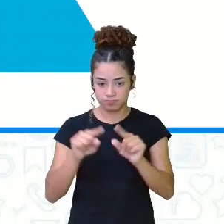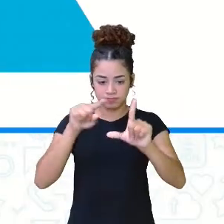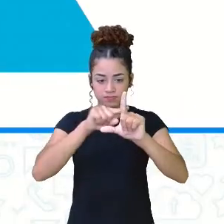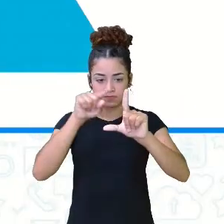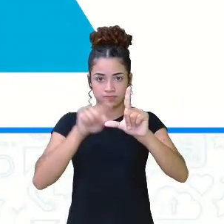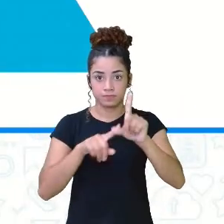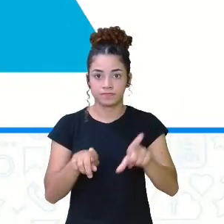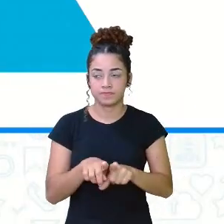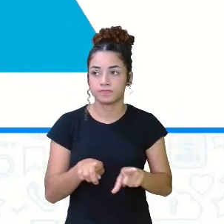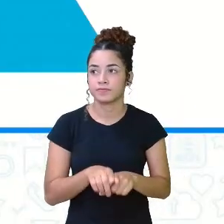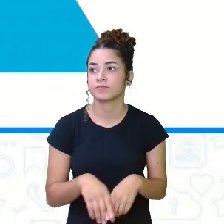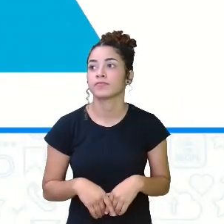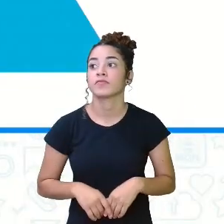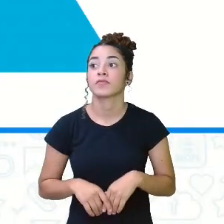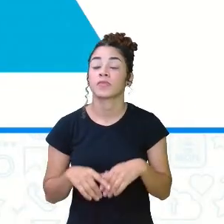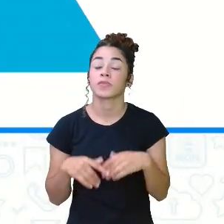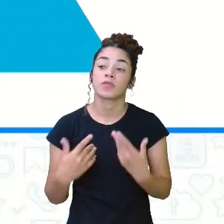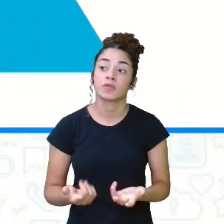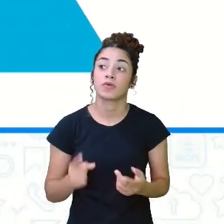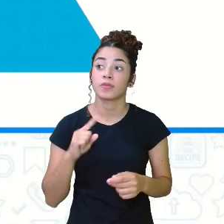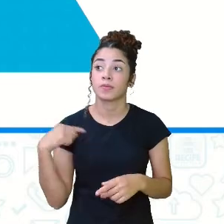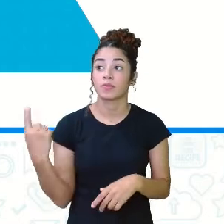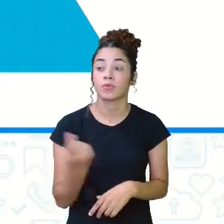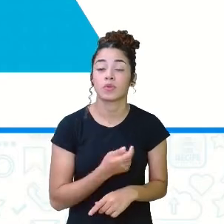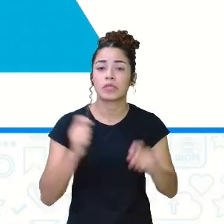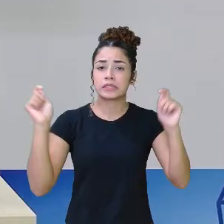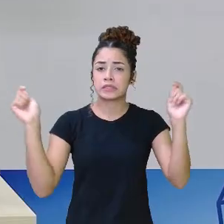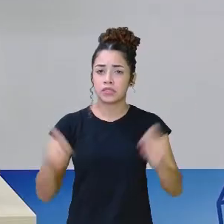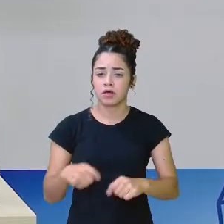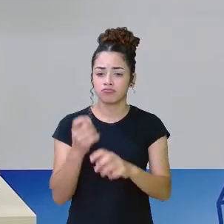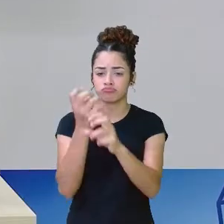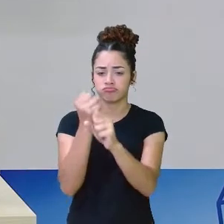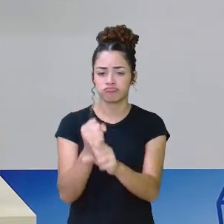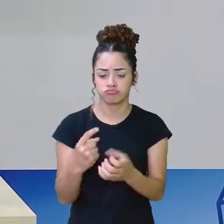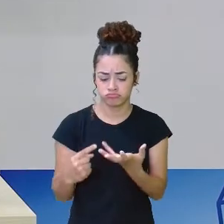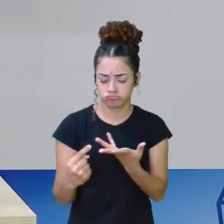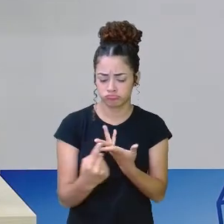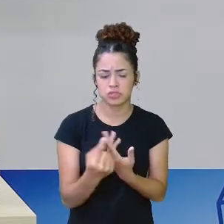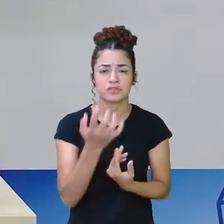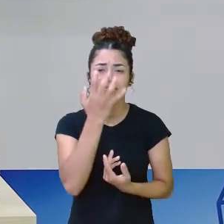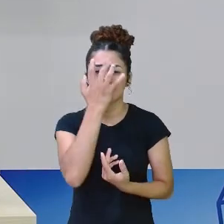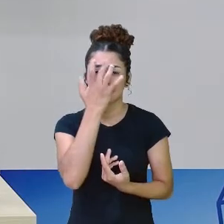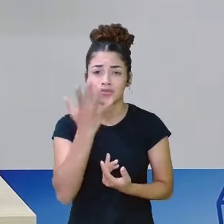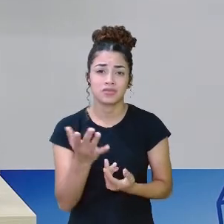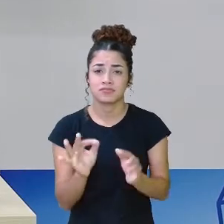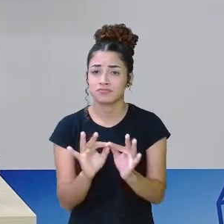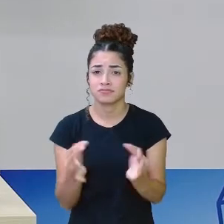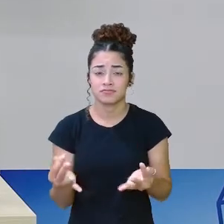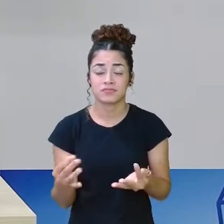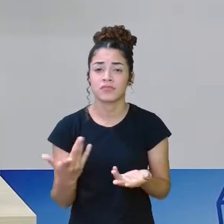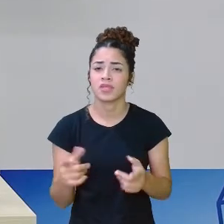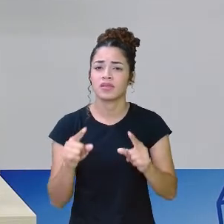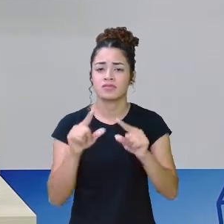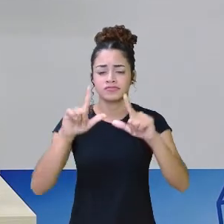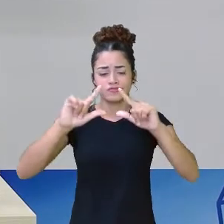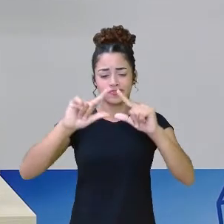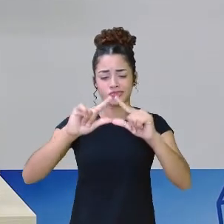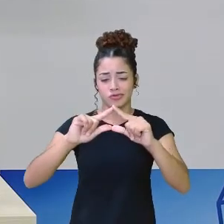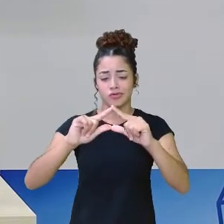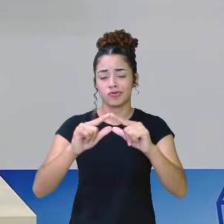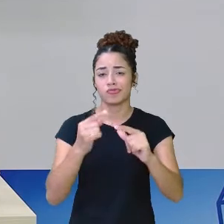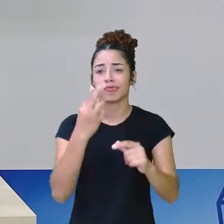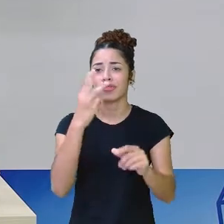Aí a gente pode fazer uma contagem simples. Oxe, professora, triângulos, 3 lados,